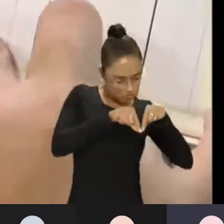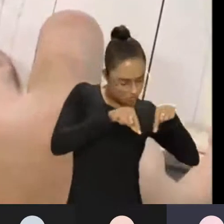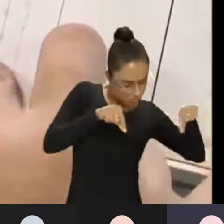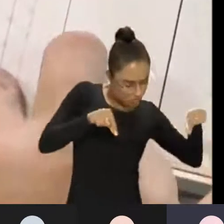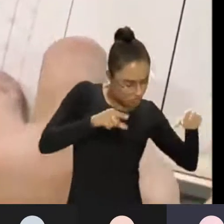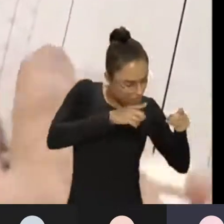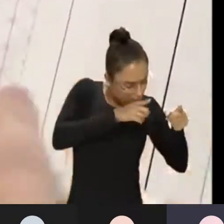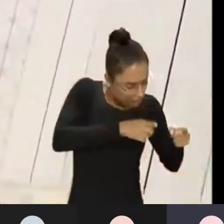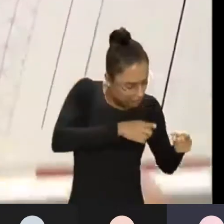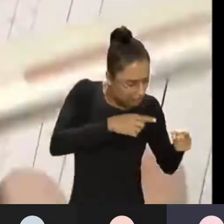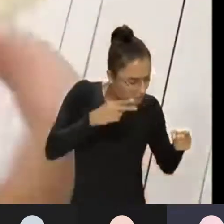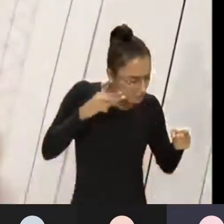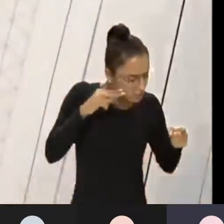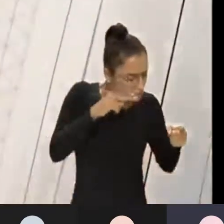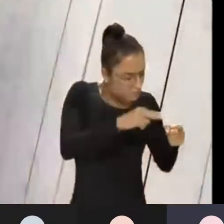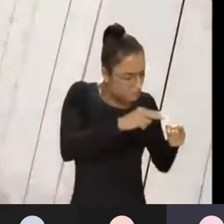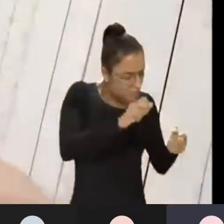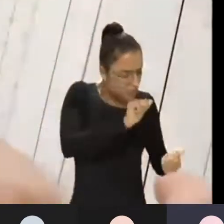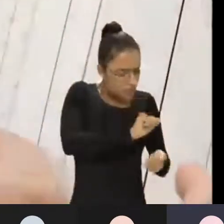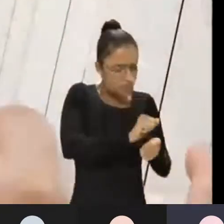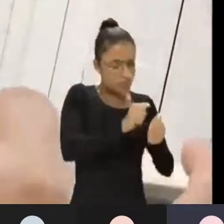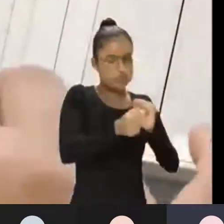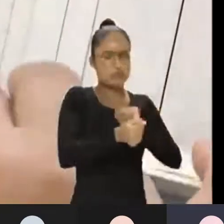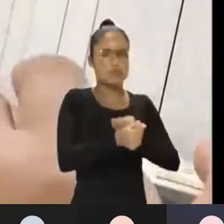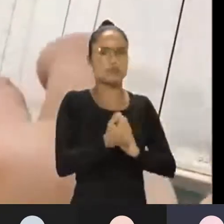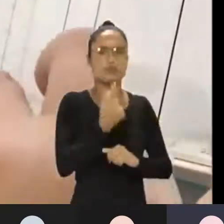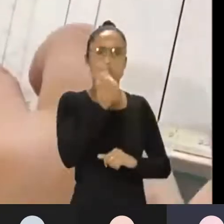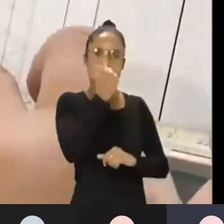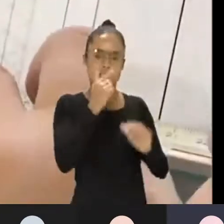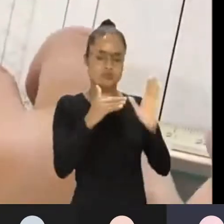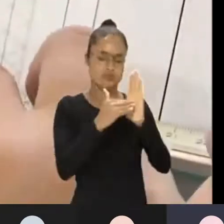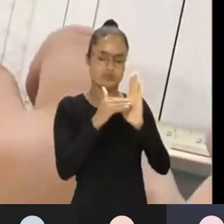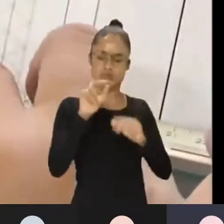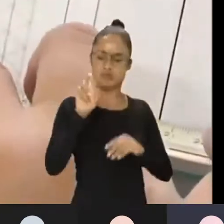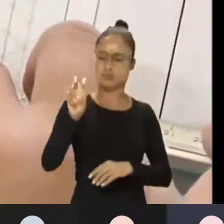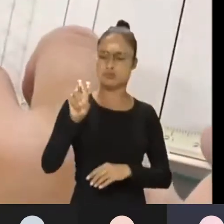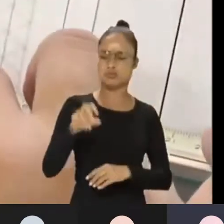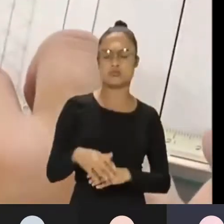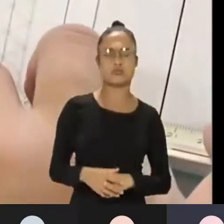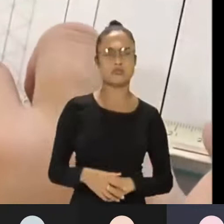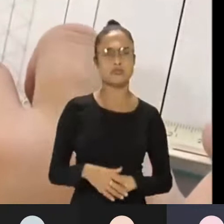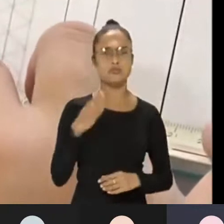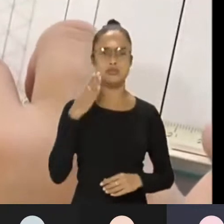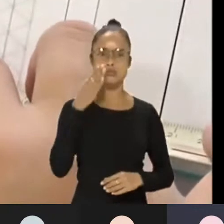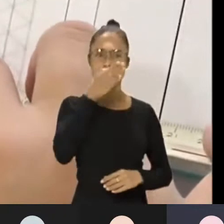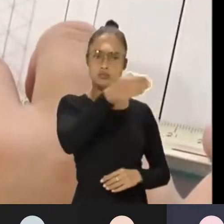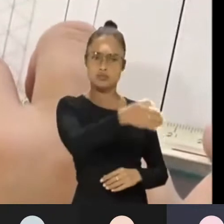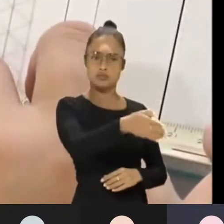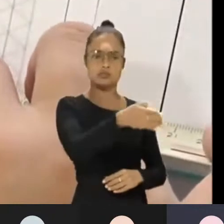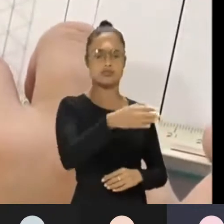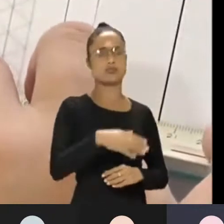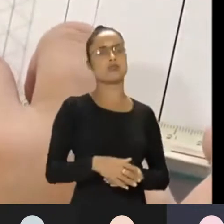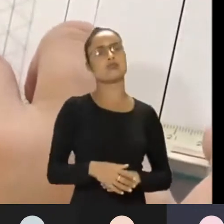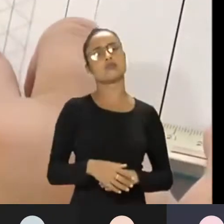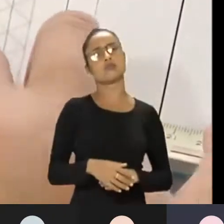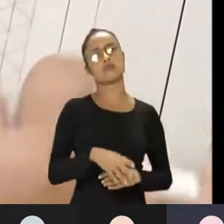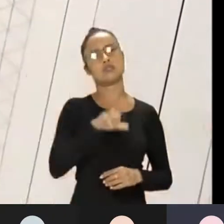Então, eu tirei, por exemplo, aqui, vamos adequar, vou usar a escala de 1 para 100 como referência. Então, quando eu tirei a